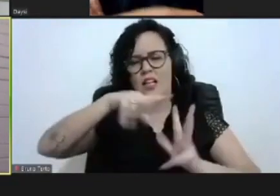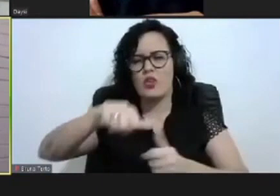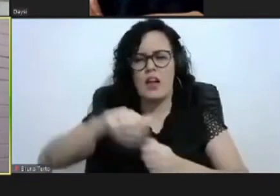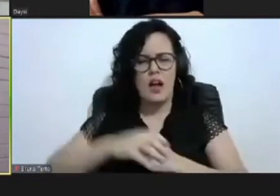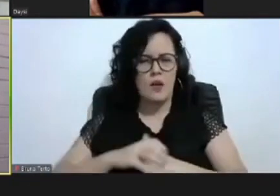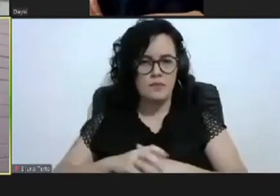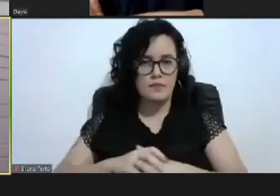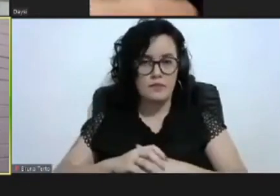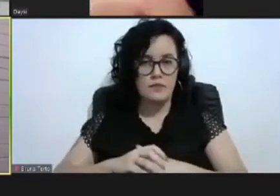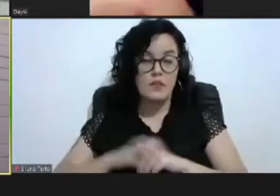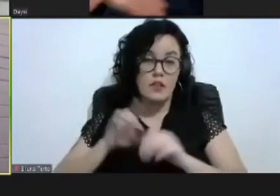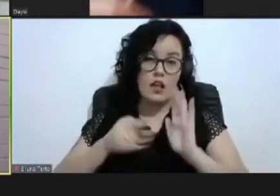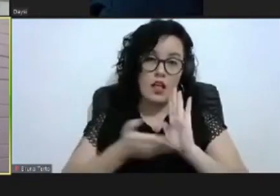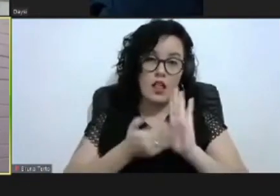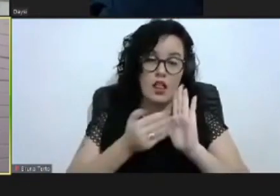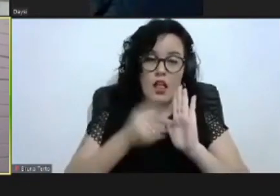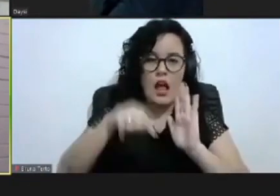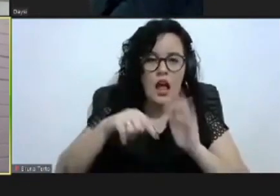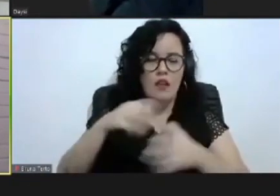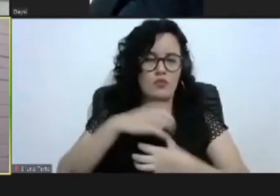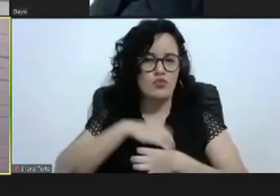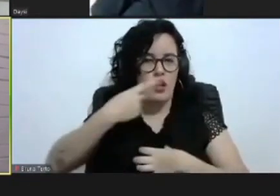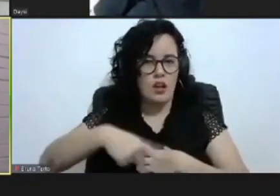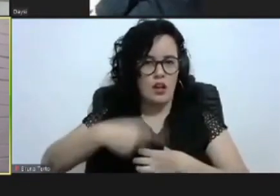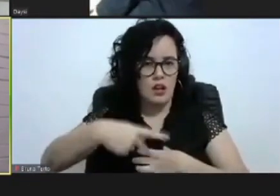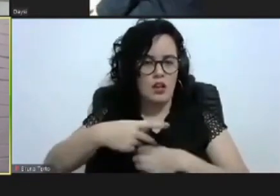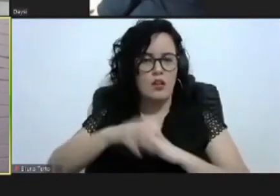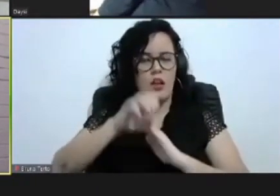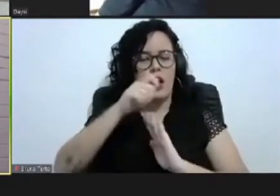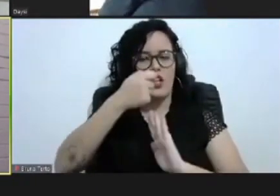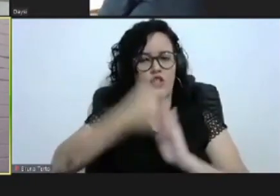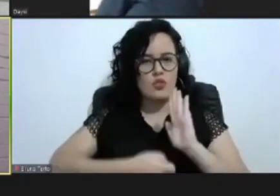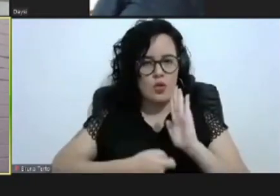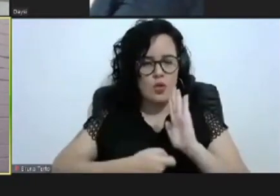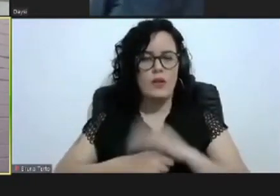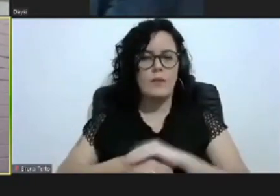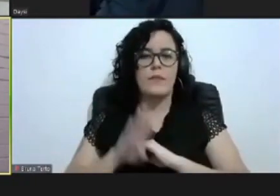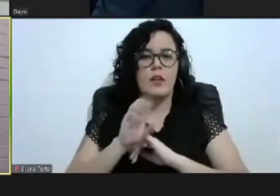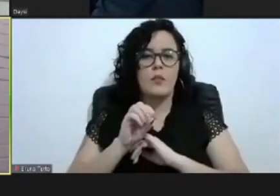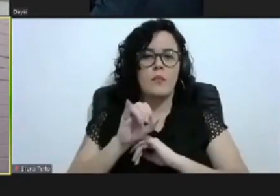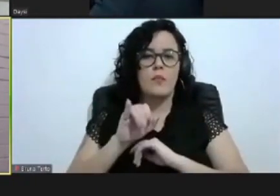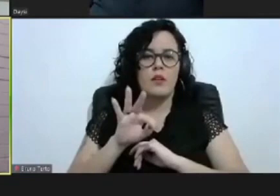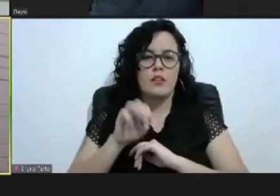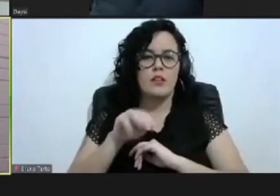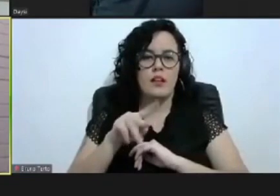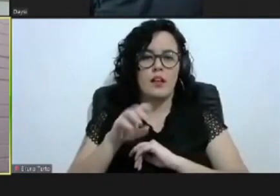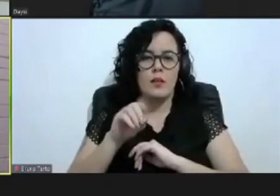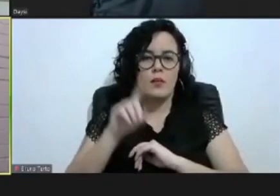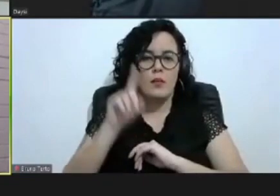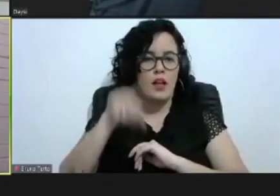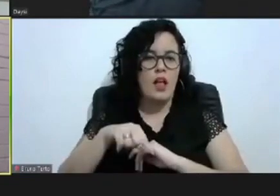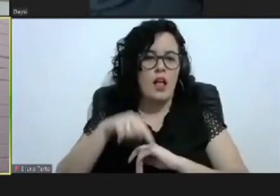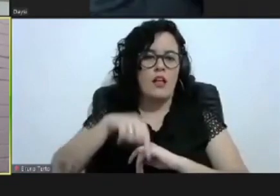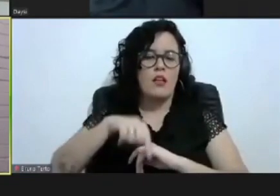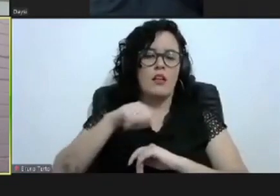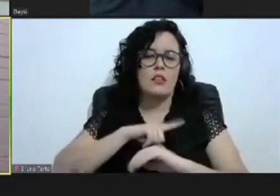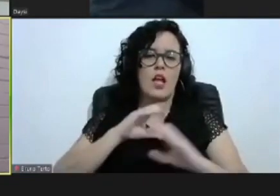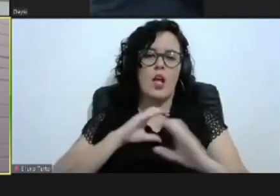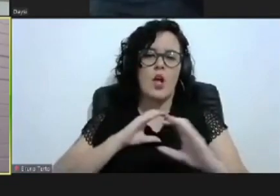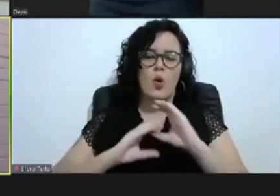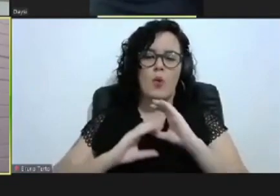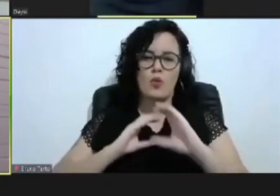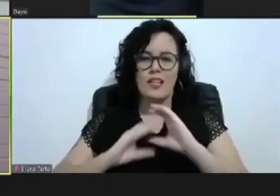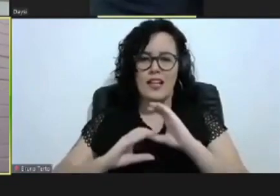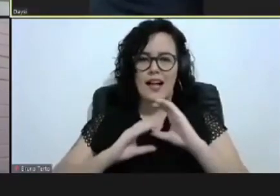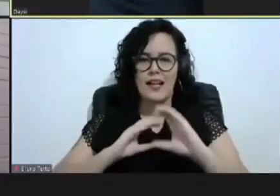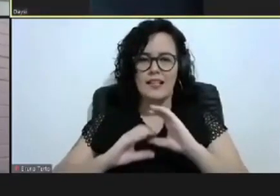tem sido o norte da editora. A Boitempo é uma editora que tem uma comunicação muito